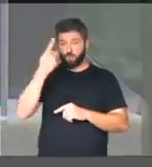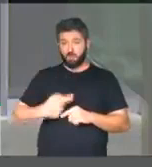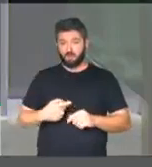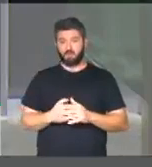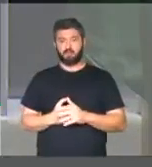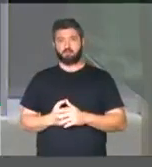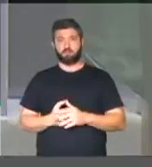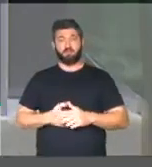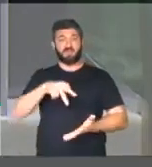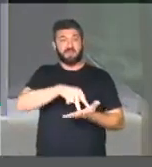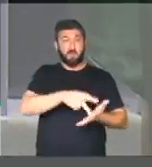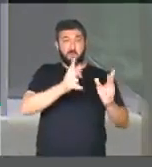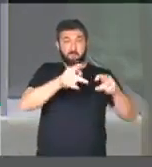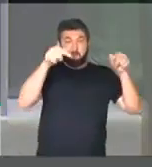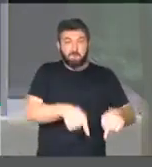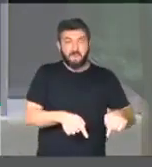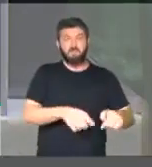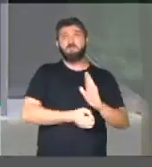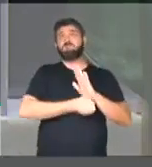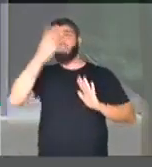E desta tribuna, muitas vezes,